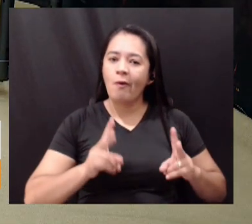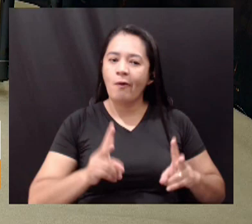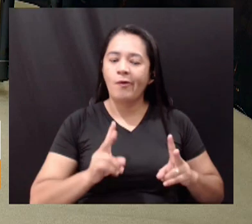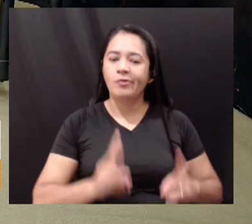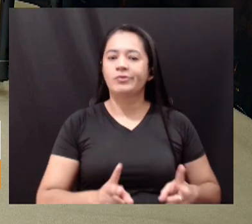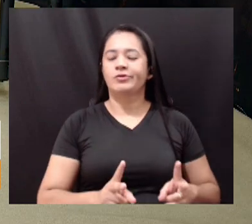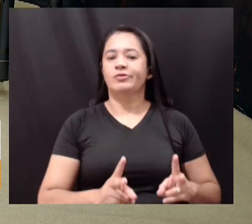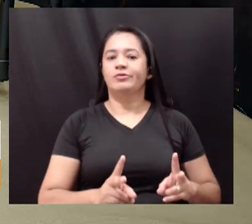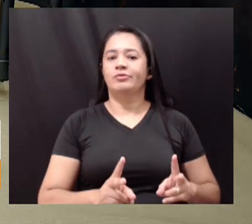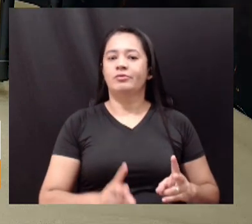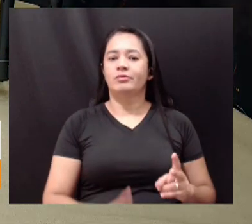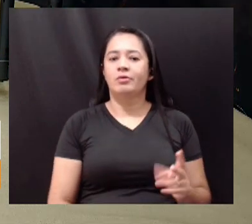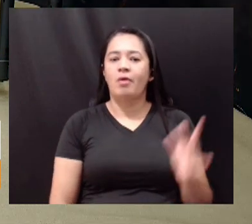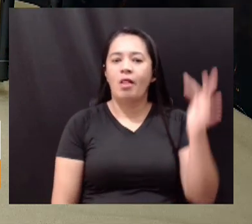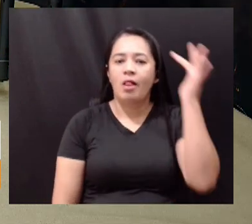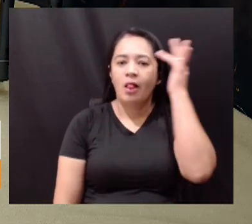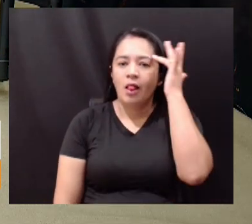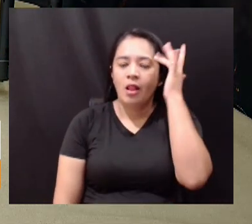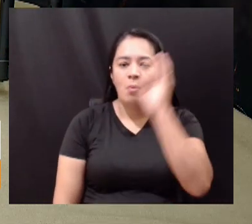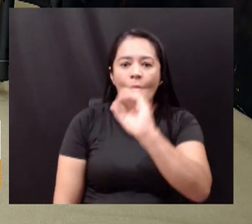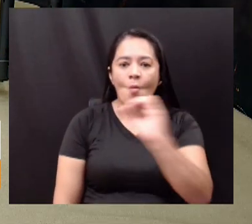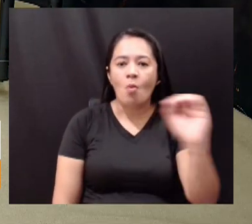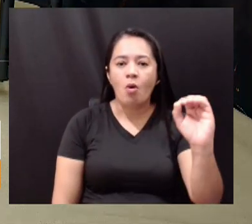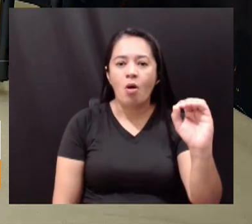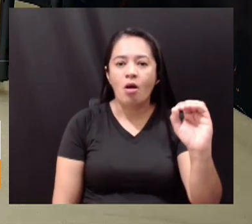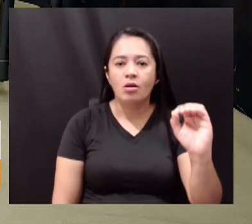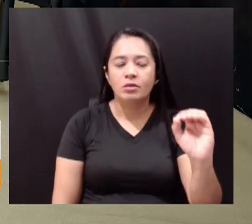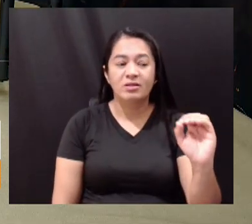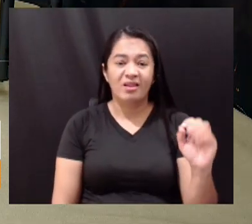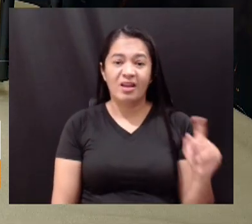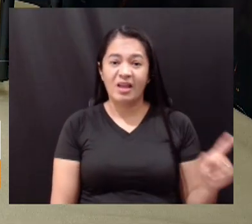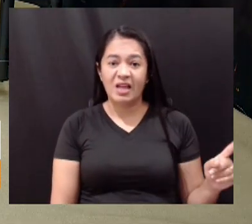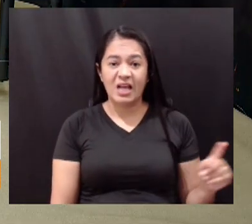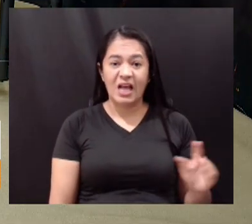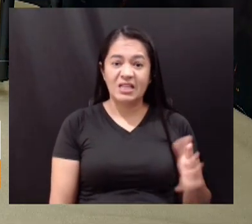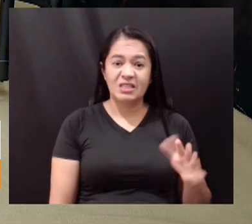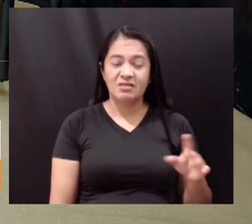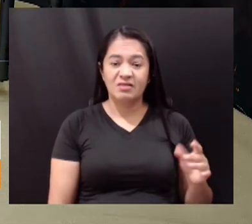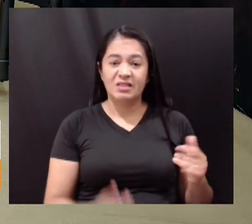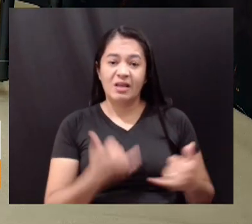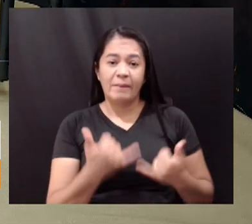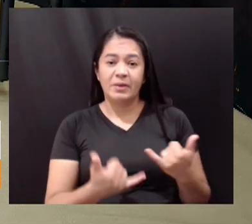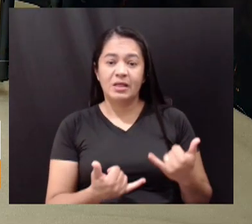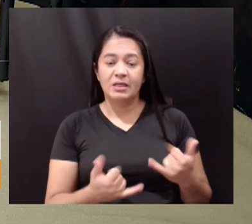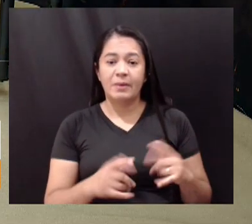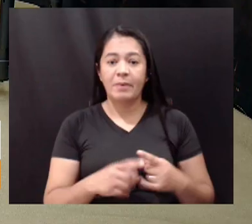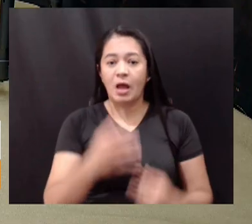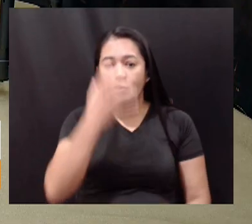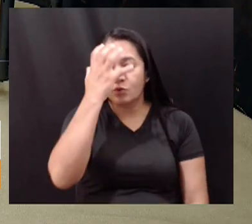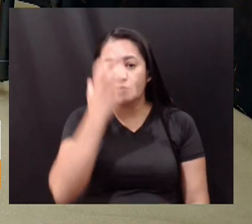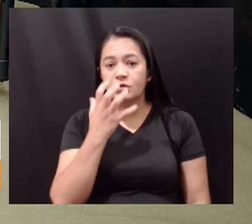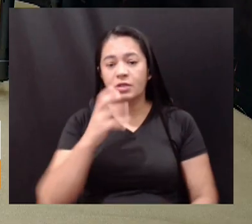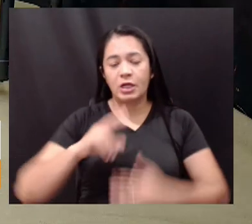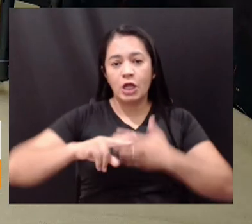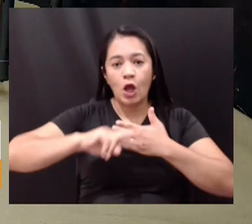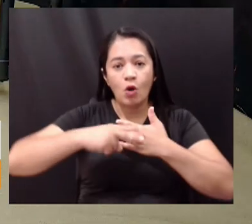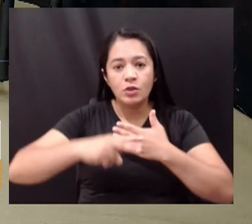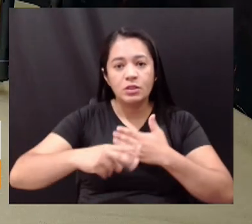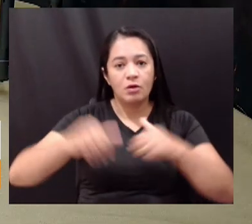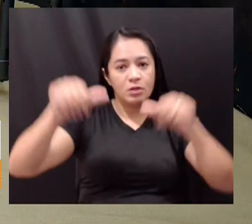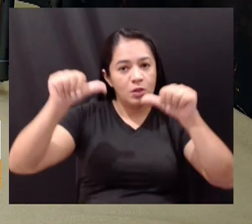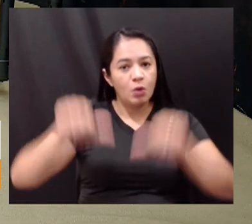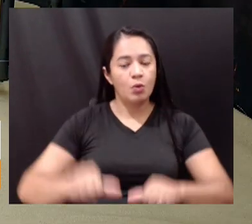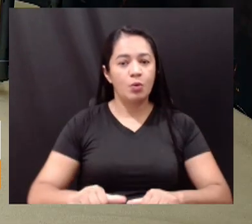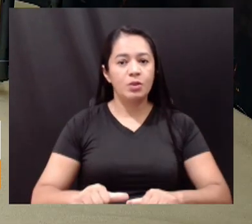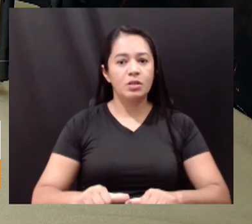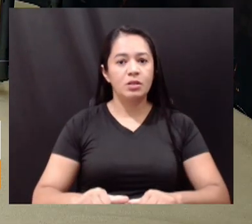e acaba levando a brincadeira a algo que é muito sério e que pode ter consequências desastrosas se